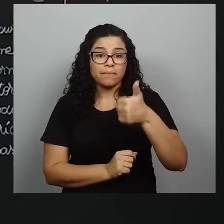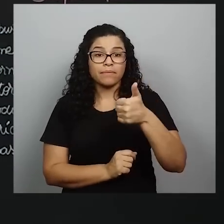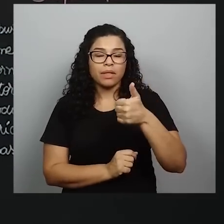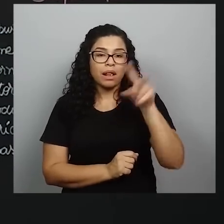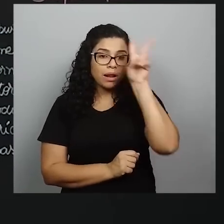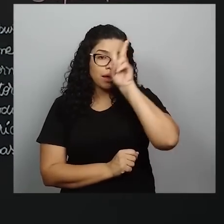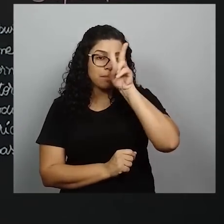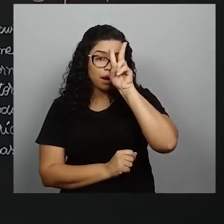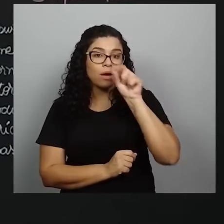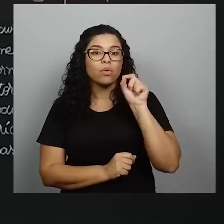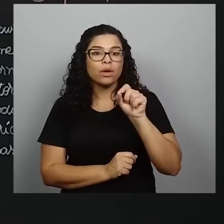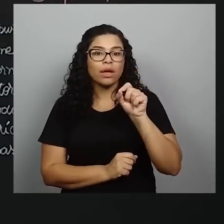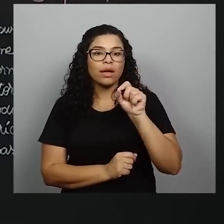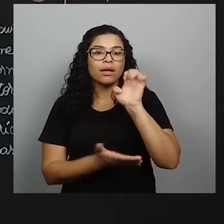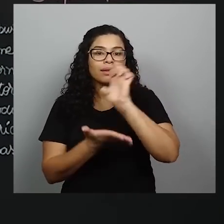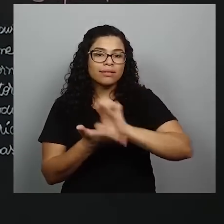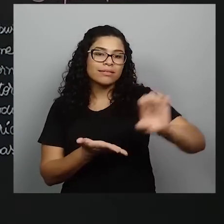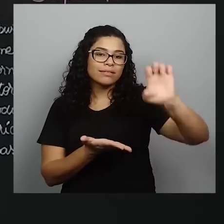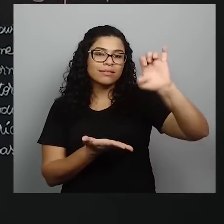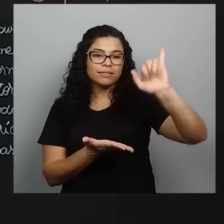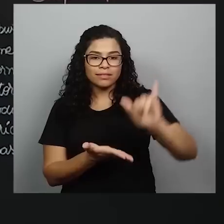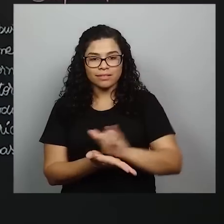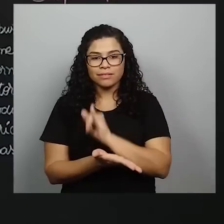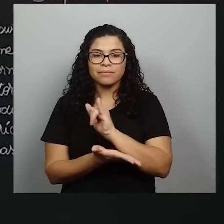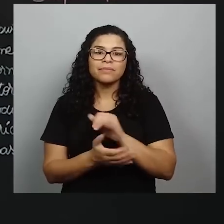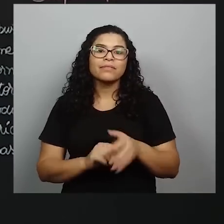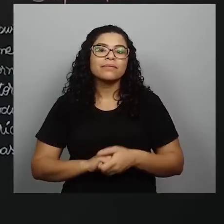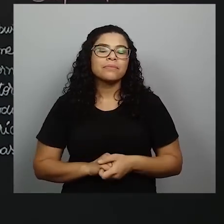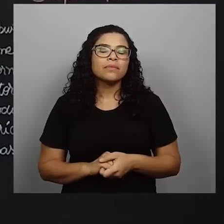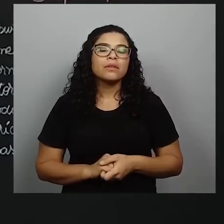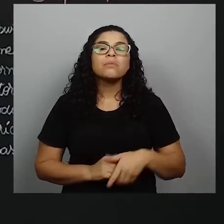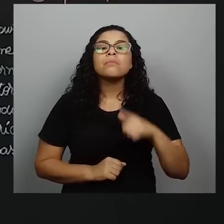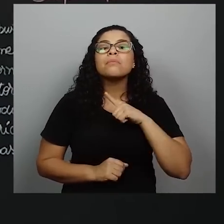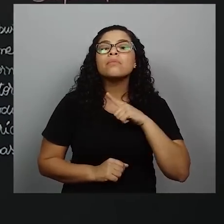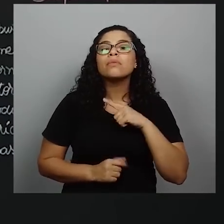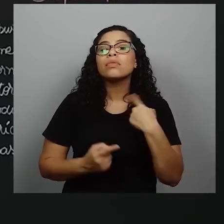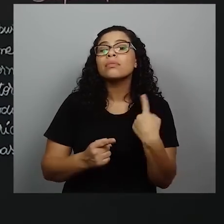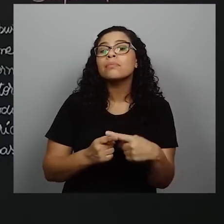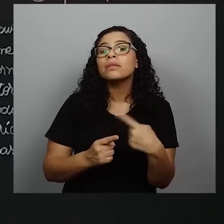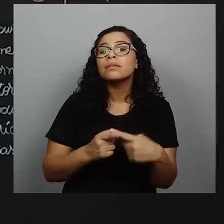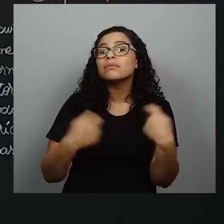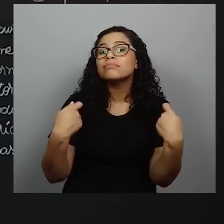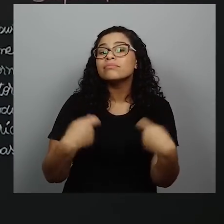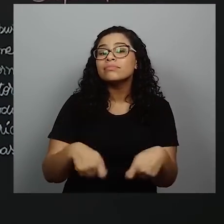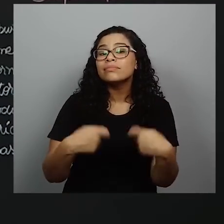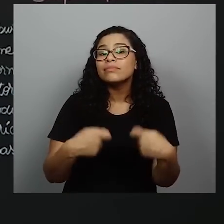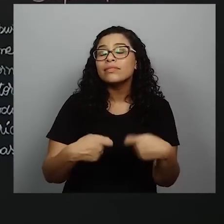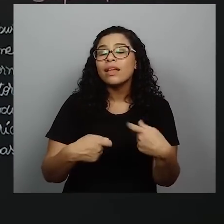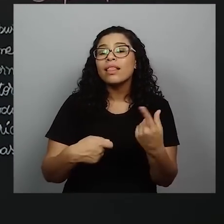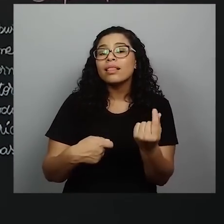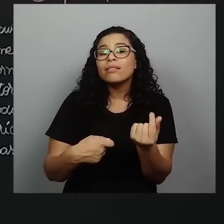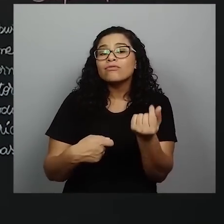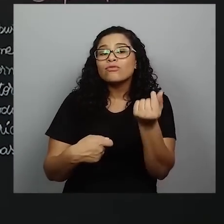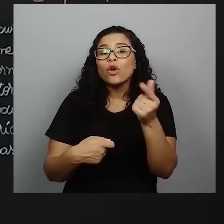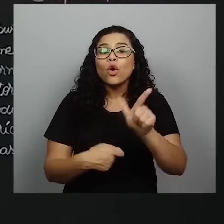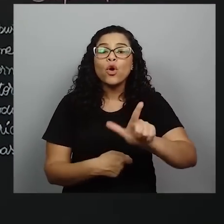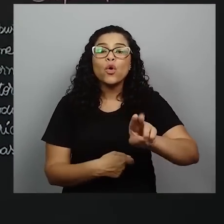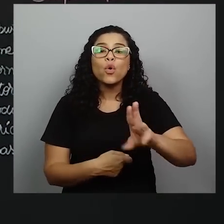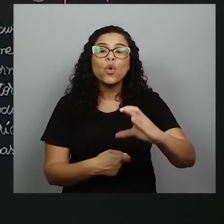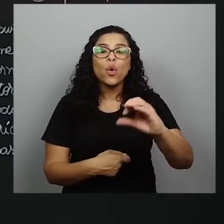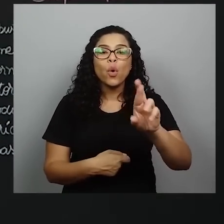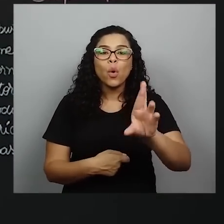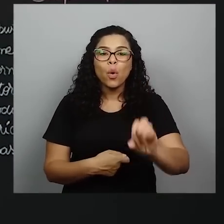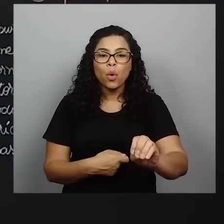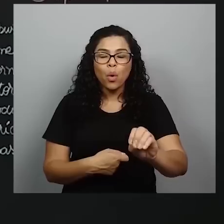lembrar aquela ideia de exportação e importação. Para que eu tenha uma riqueza, um lucro, eu